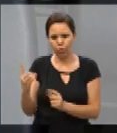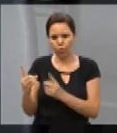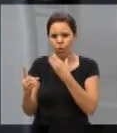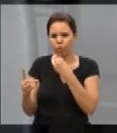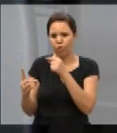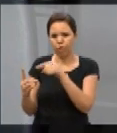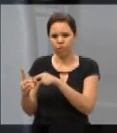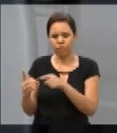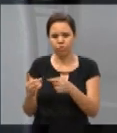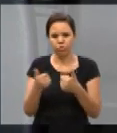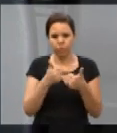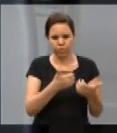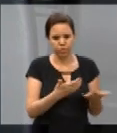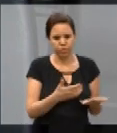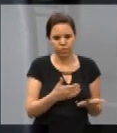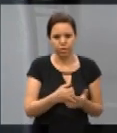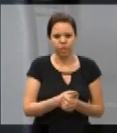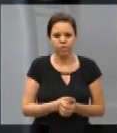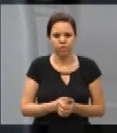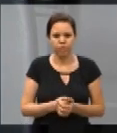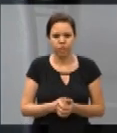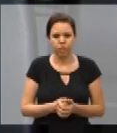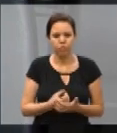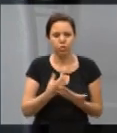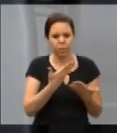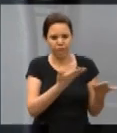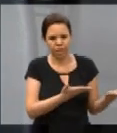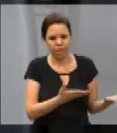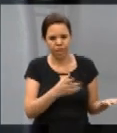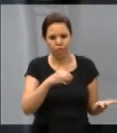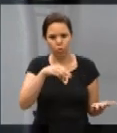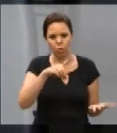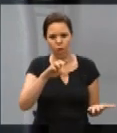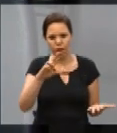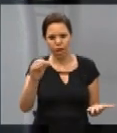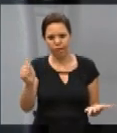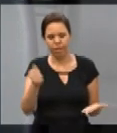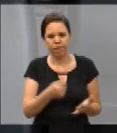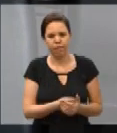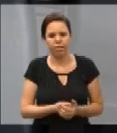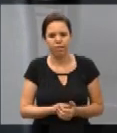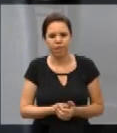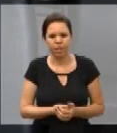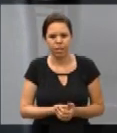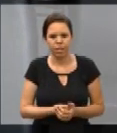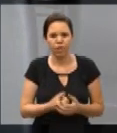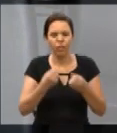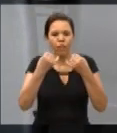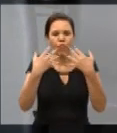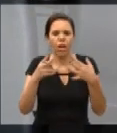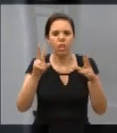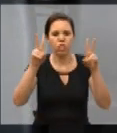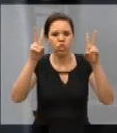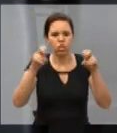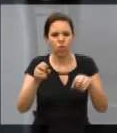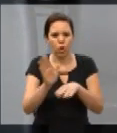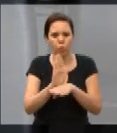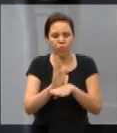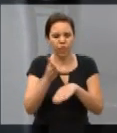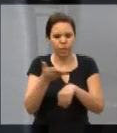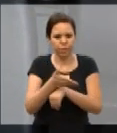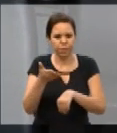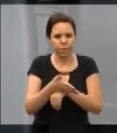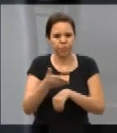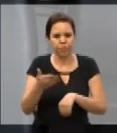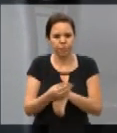bem. Tudo jóia. E a Moara. Tudo bem? Bom, tudo bem, e você? Tudo jóia. E nós vamos falar sobre um filme que eles estão